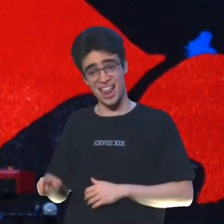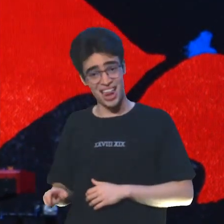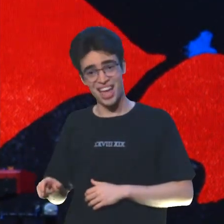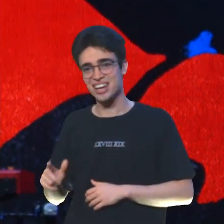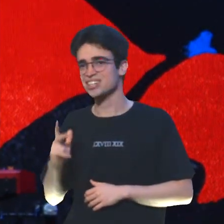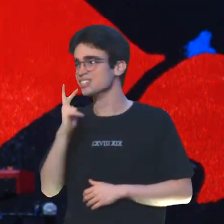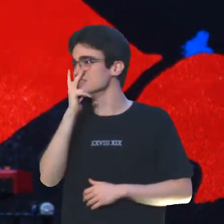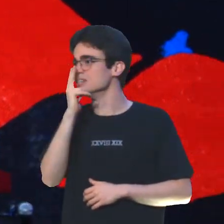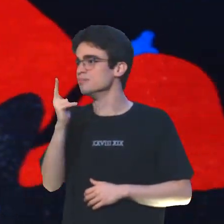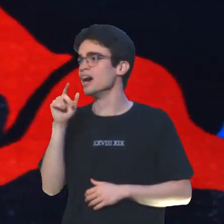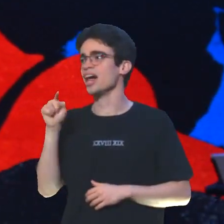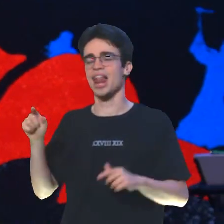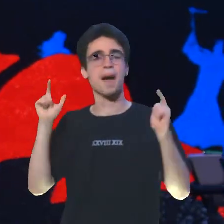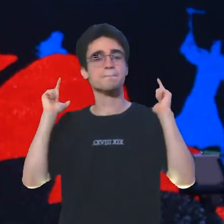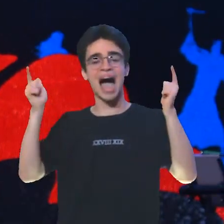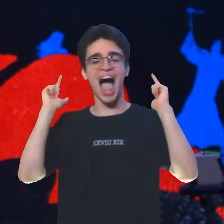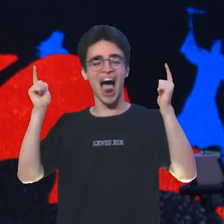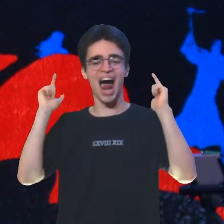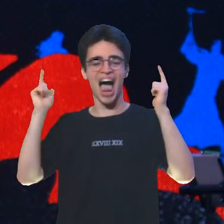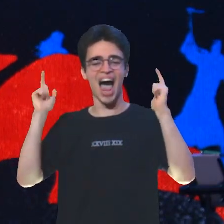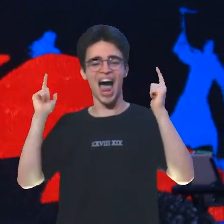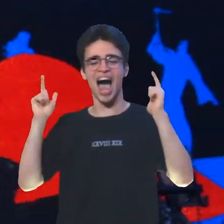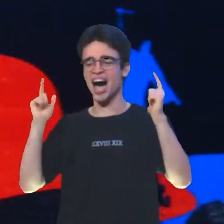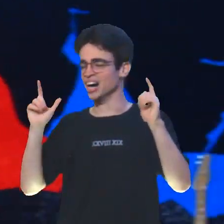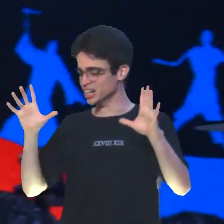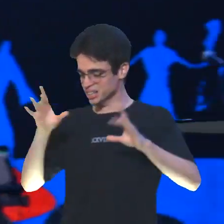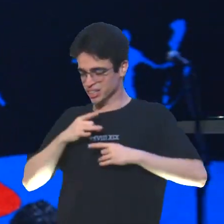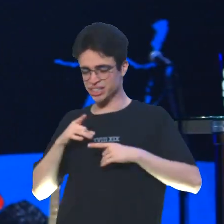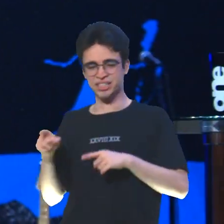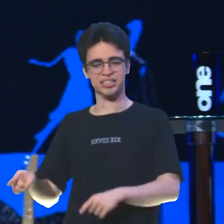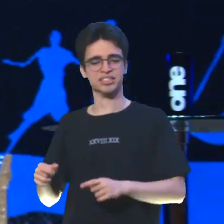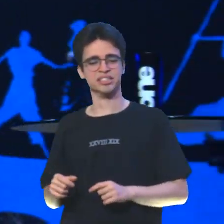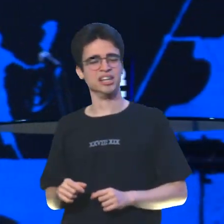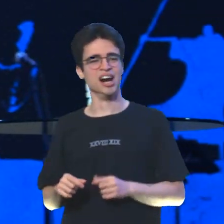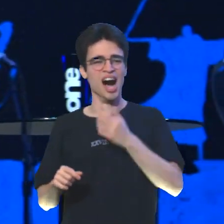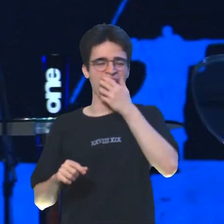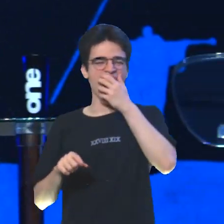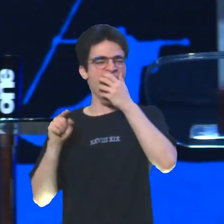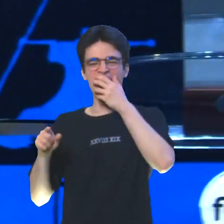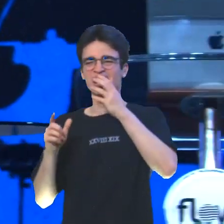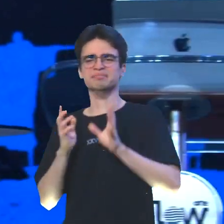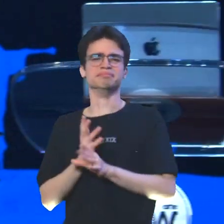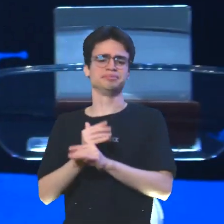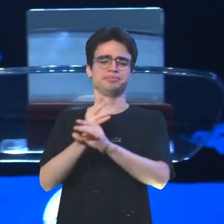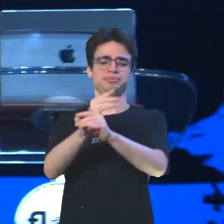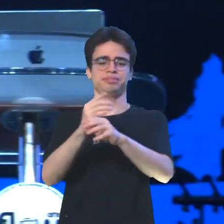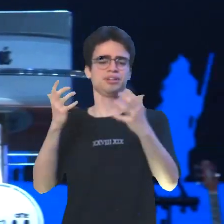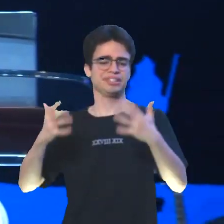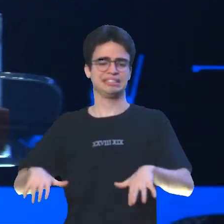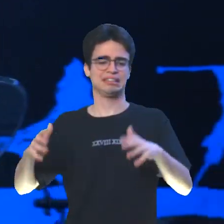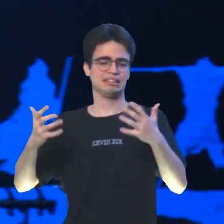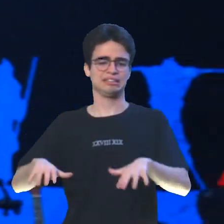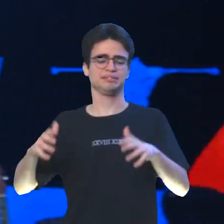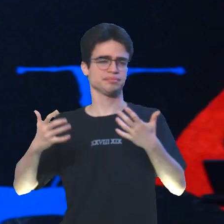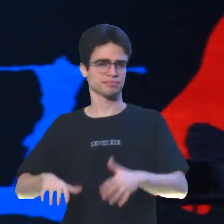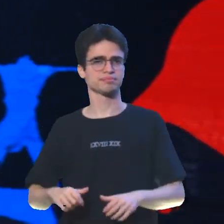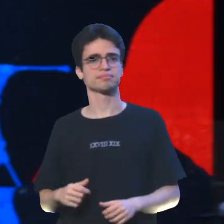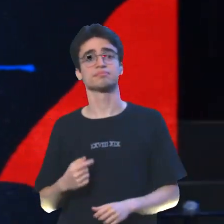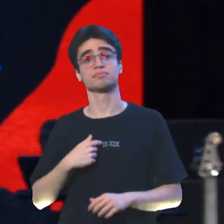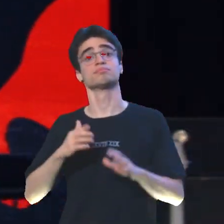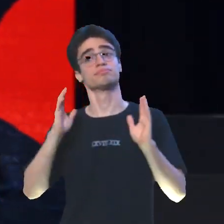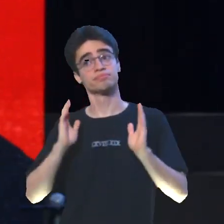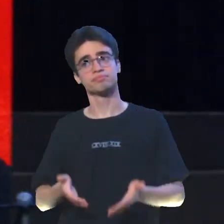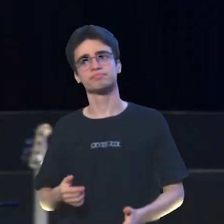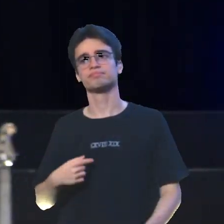de um baladeiro, festeiro, que não queria nada com nada. Já fui buscar